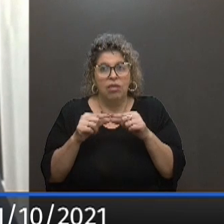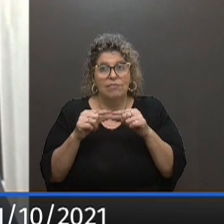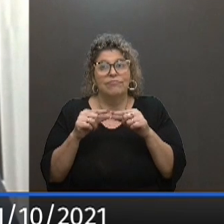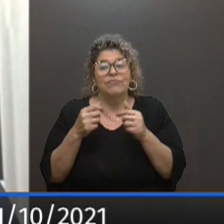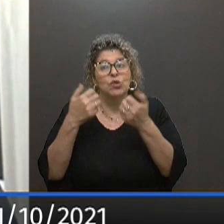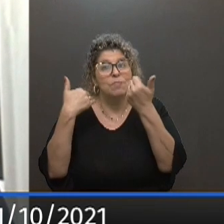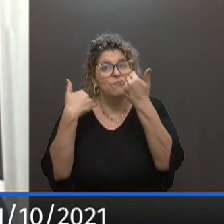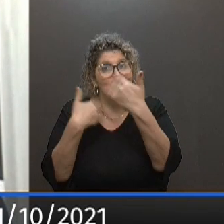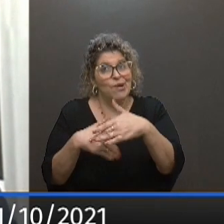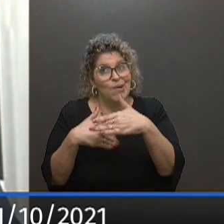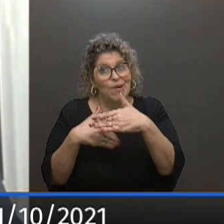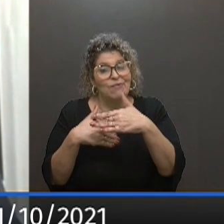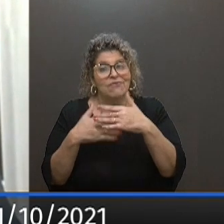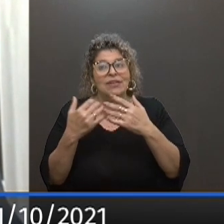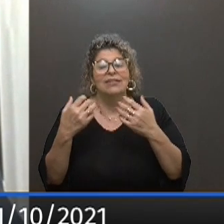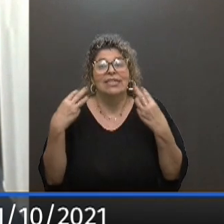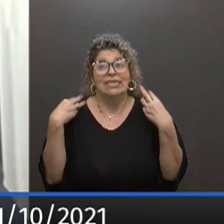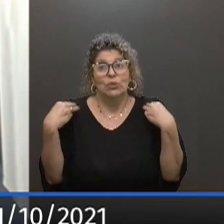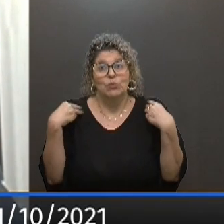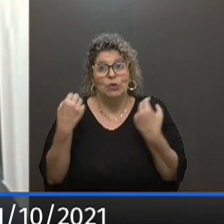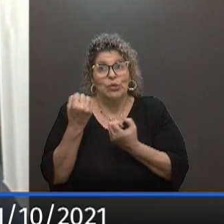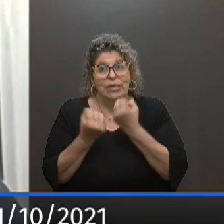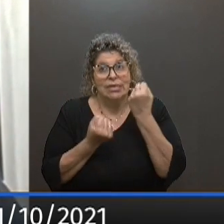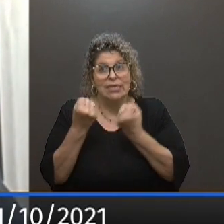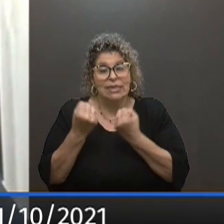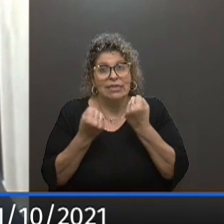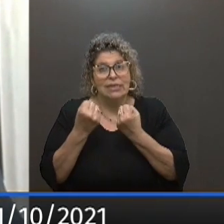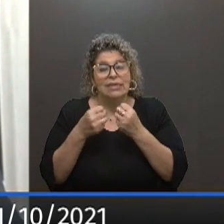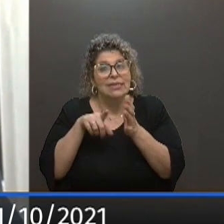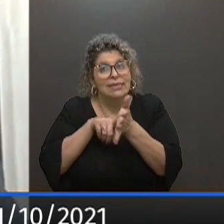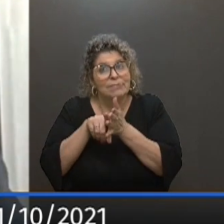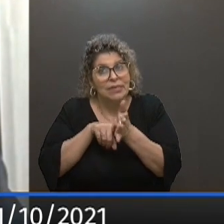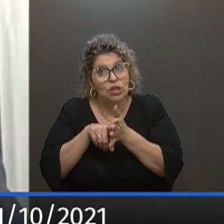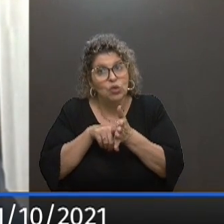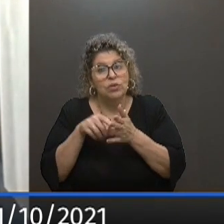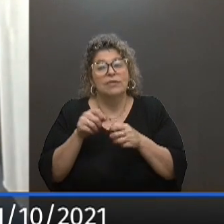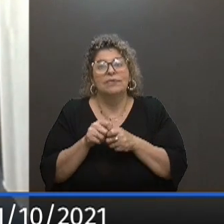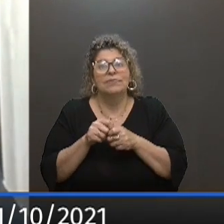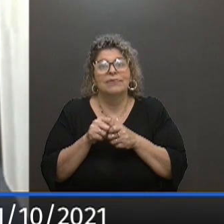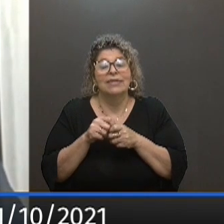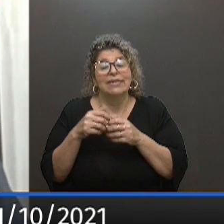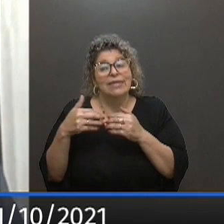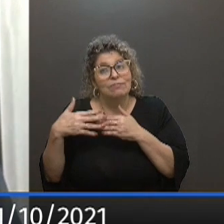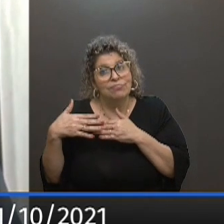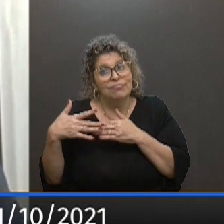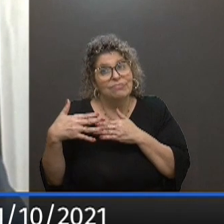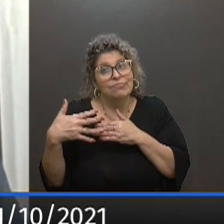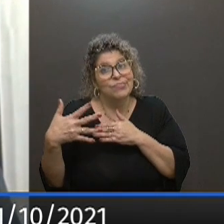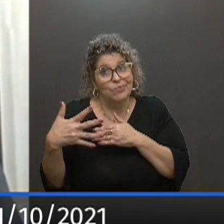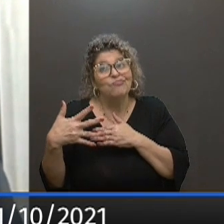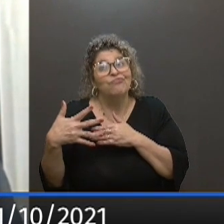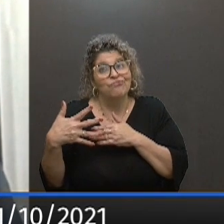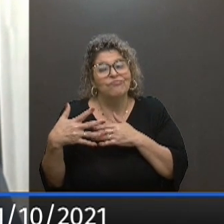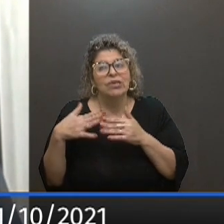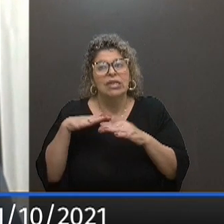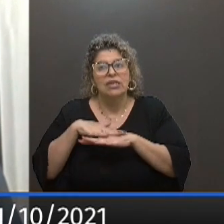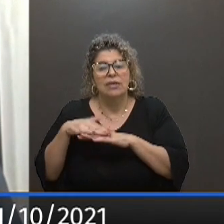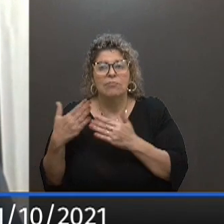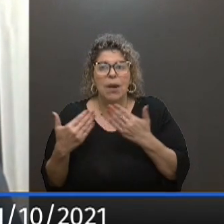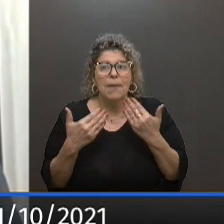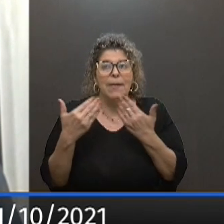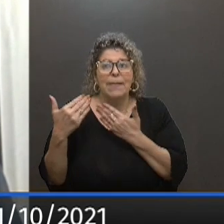quantidade de provas aplicadas pelos examinadores no ano passado e desde então nós temos dialogado